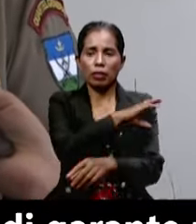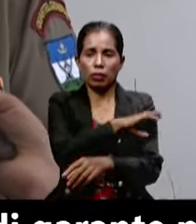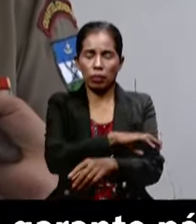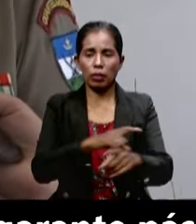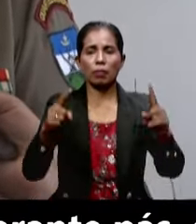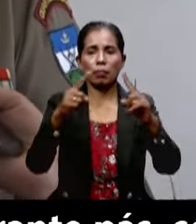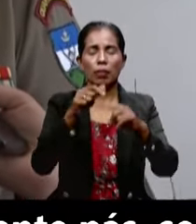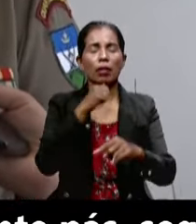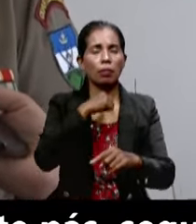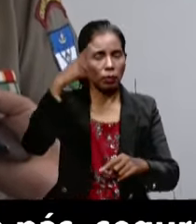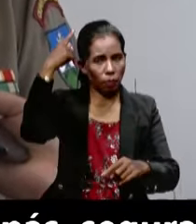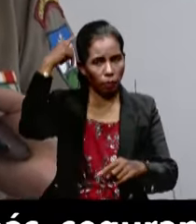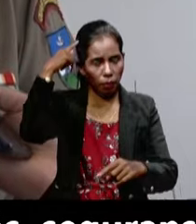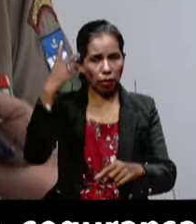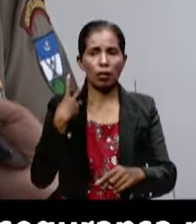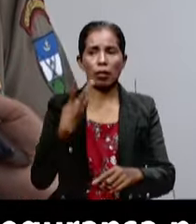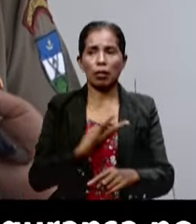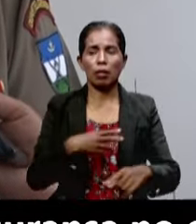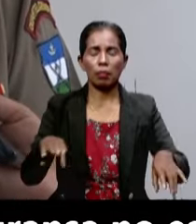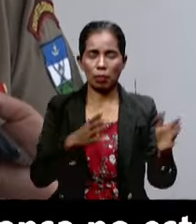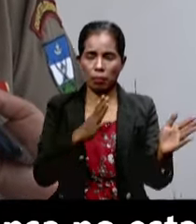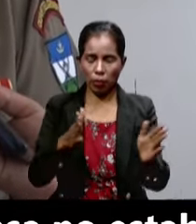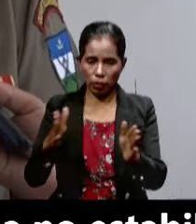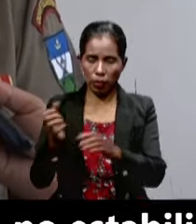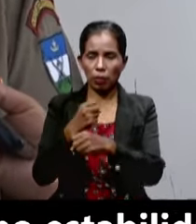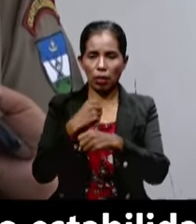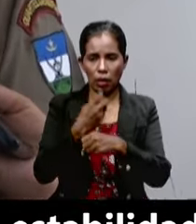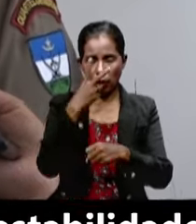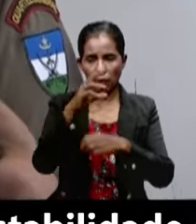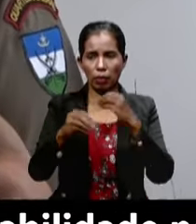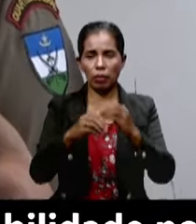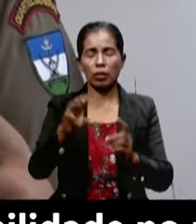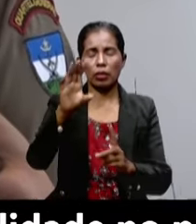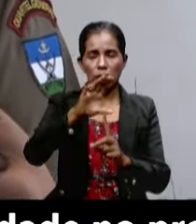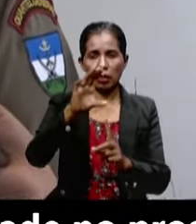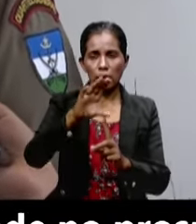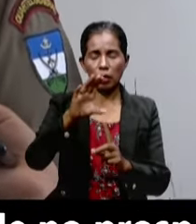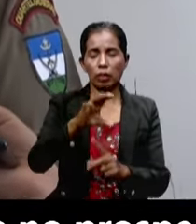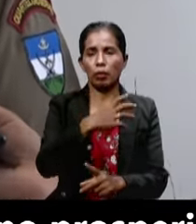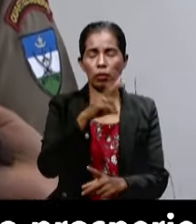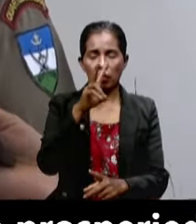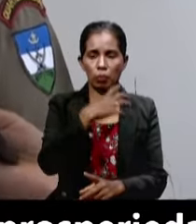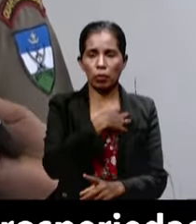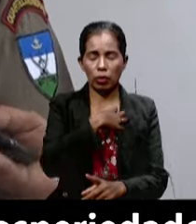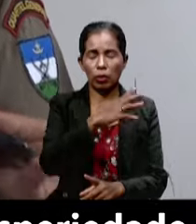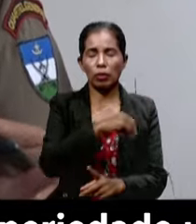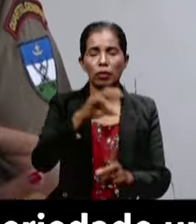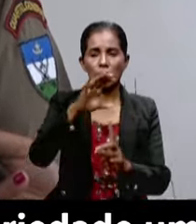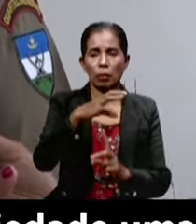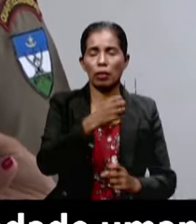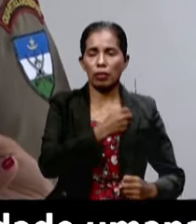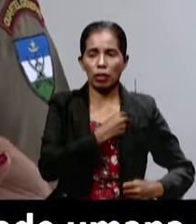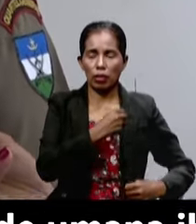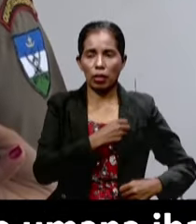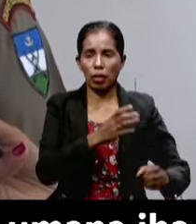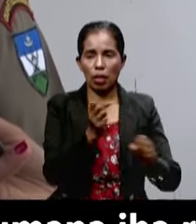Papa Santidade, um Papa Niniane, também o processo halau de Nebe comando força tarefa ninia ne uha lo apresentação ser ne plano se se